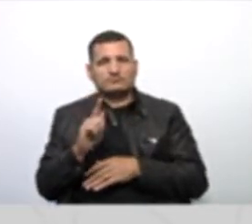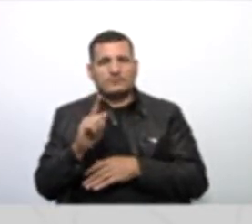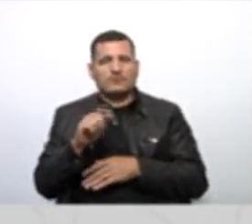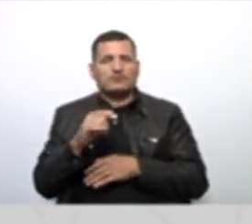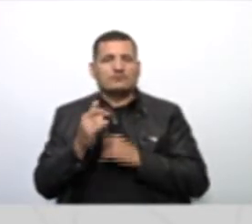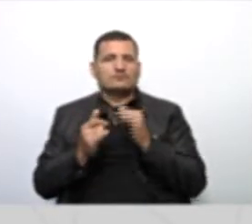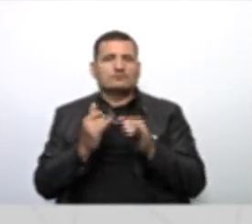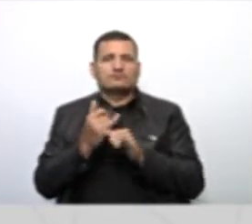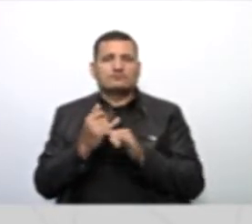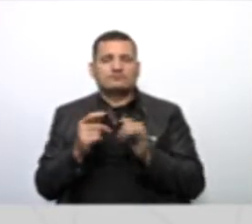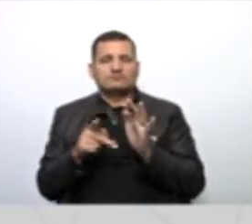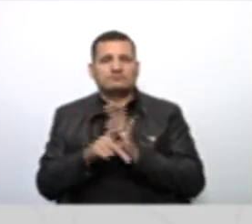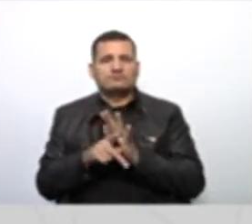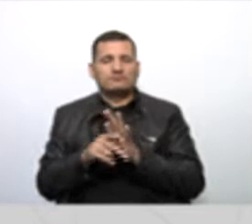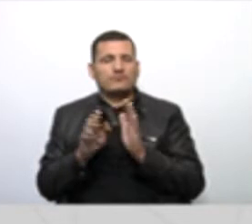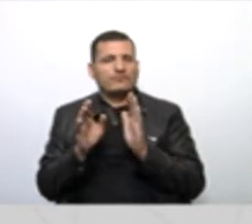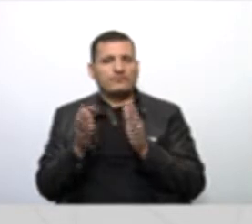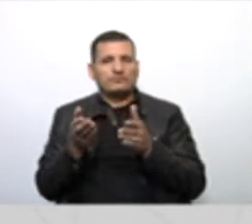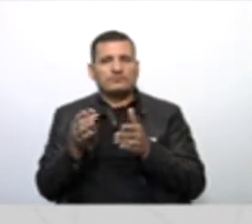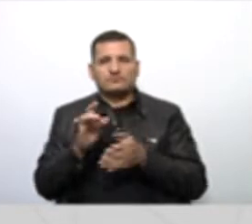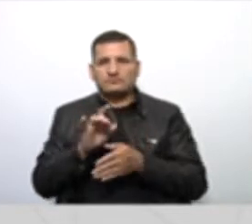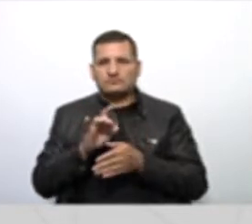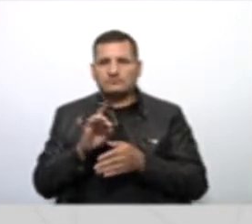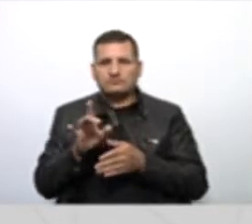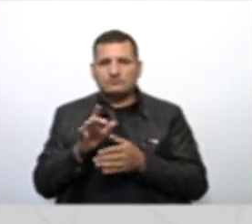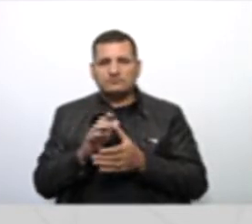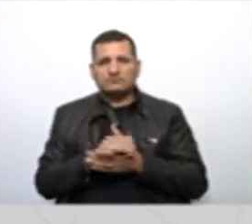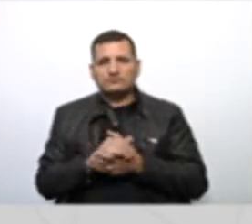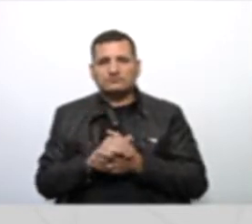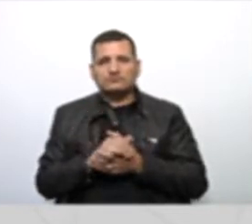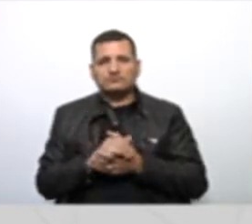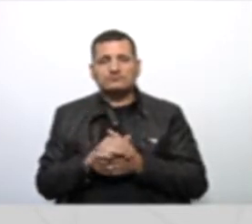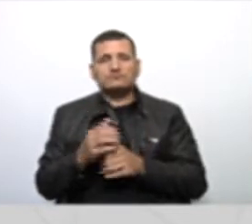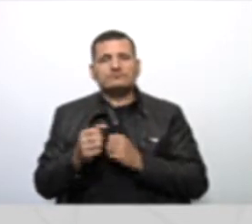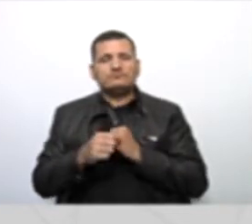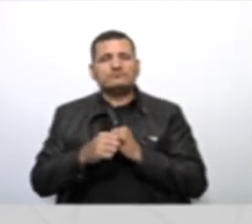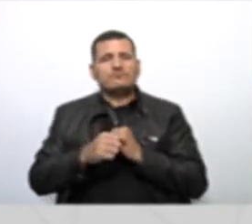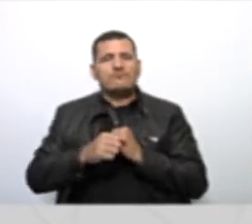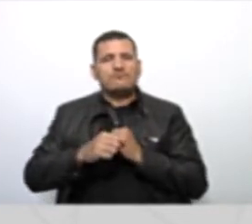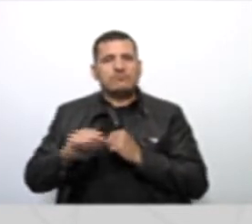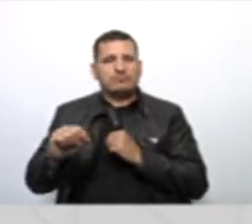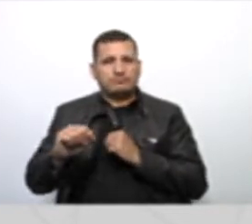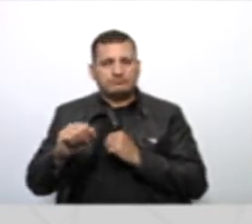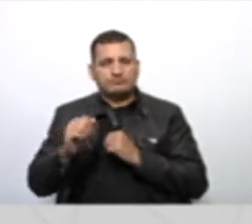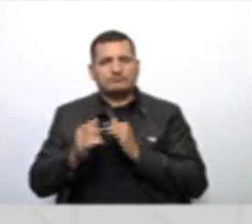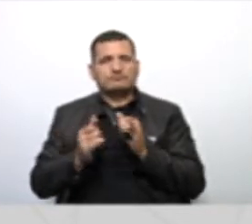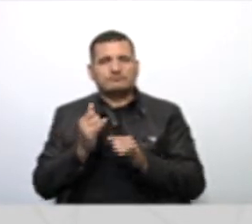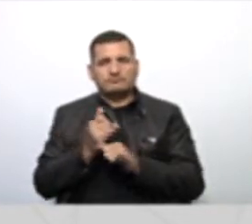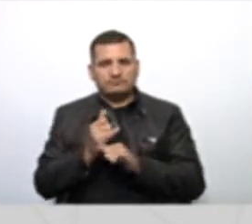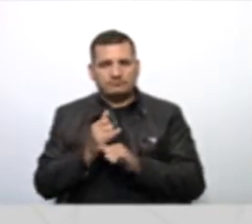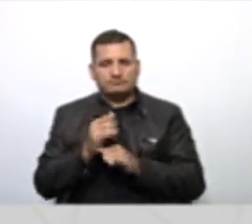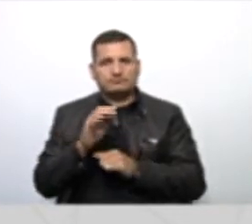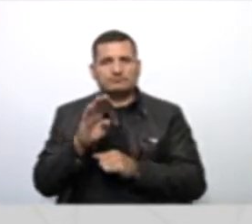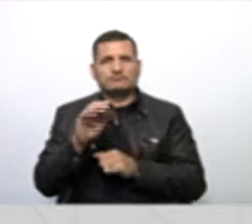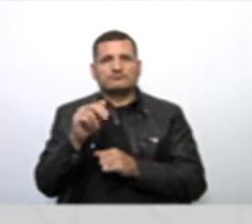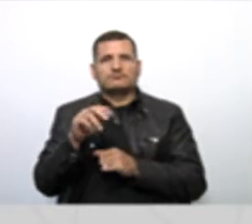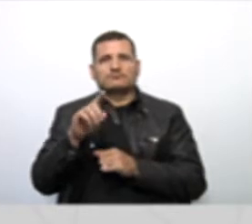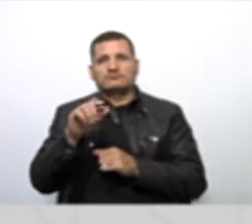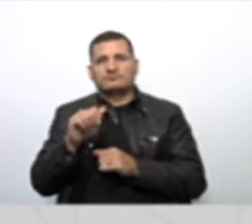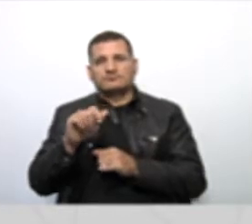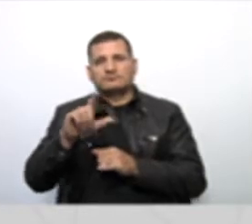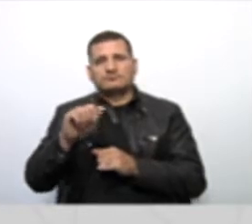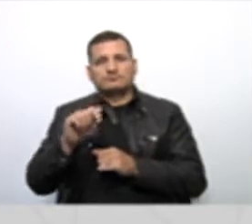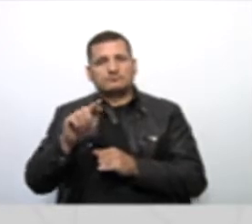para a internet, então ela já veio focada para isso. Com a perspectiva da velocidade próxima à banda larga. Então, se eu estou